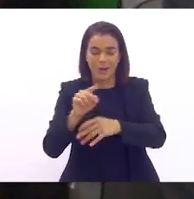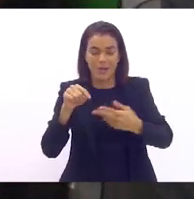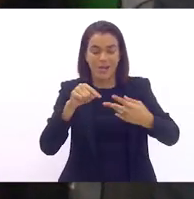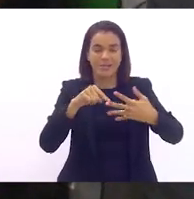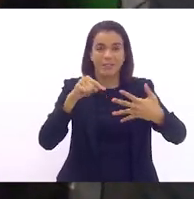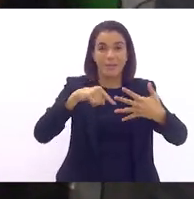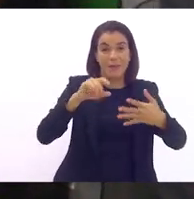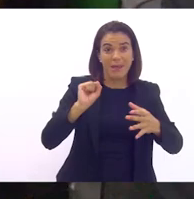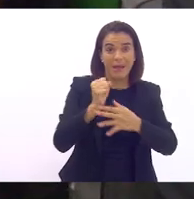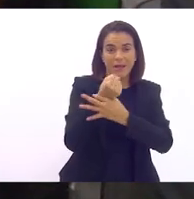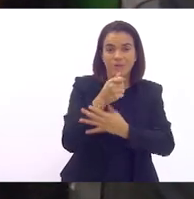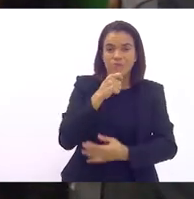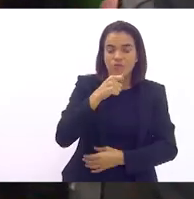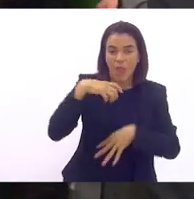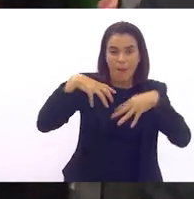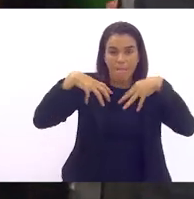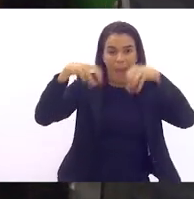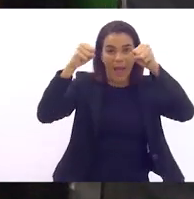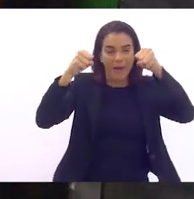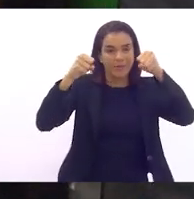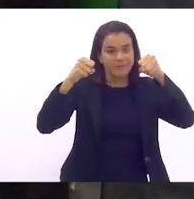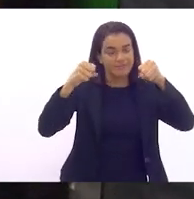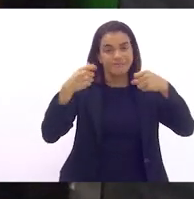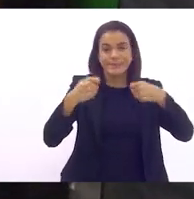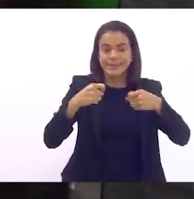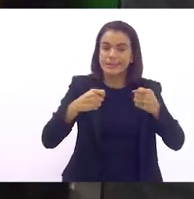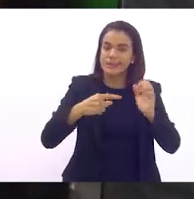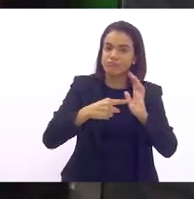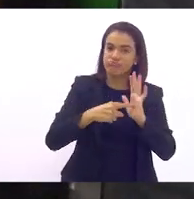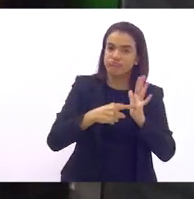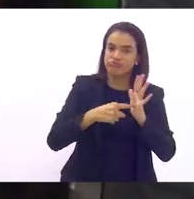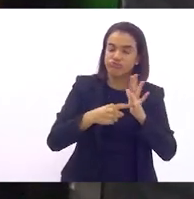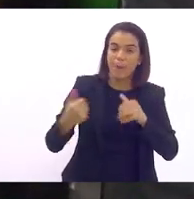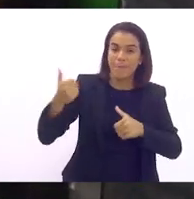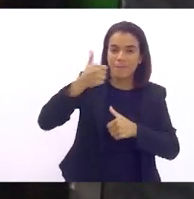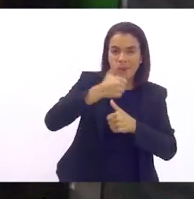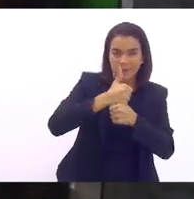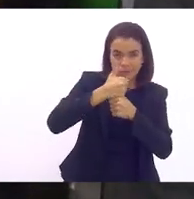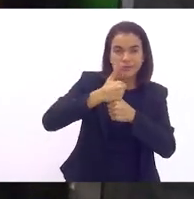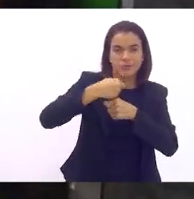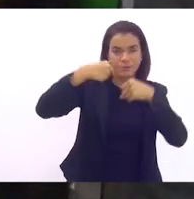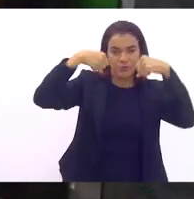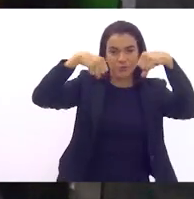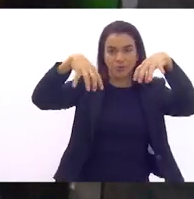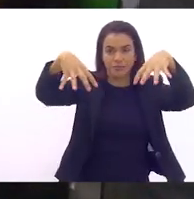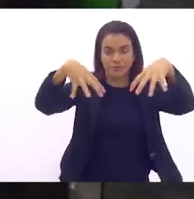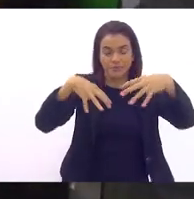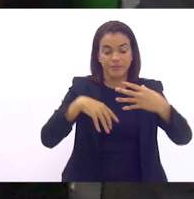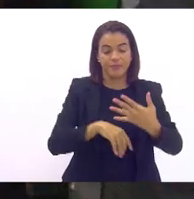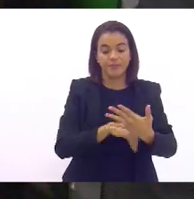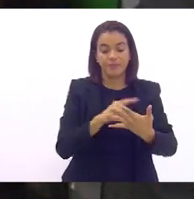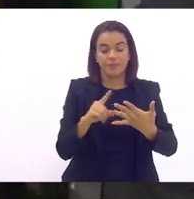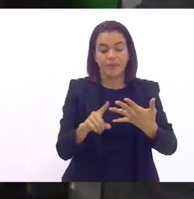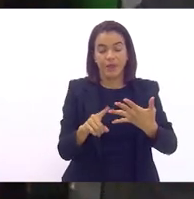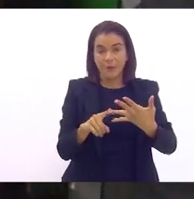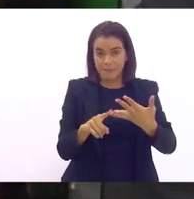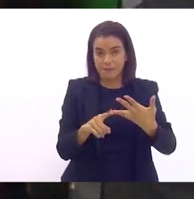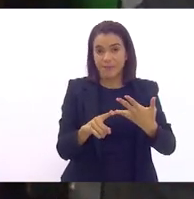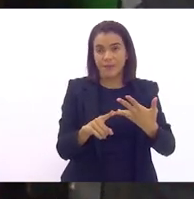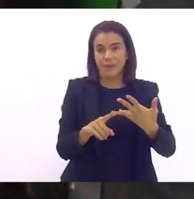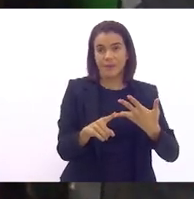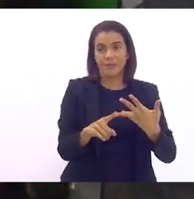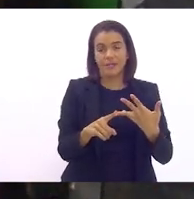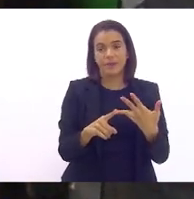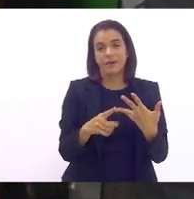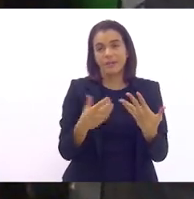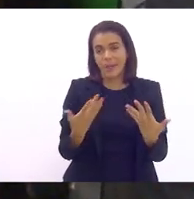luz porque senão você vai ter que botar gerador isso vai encarecer o teu investimento né e a coisa